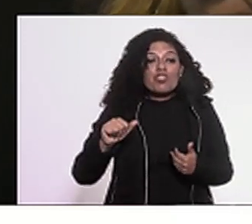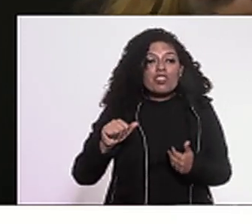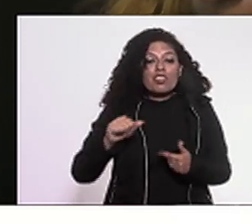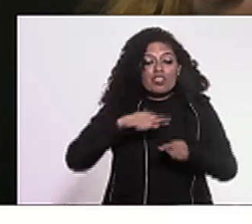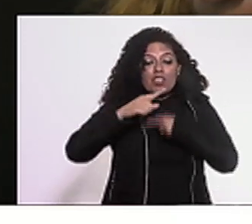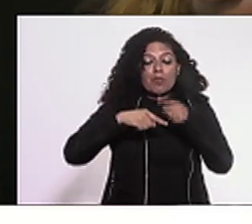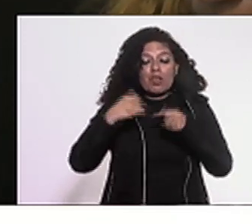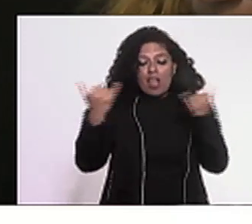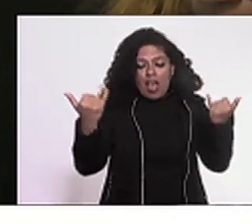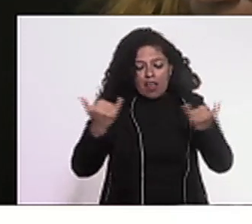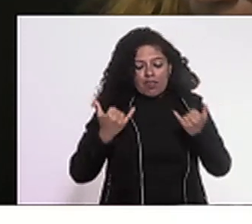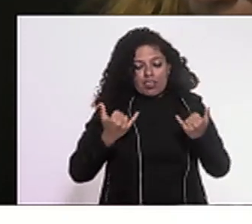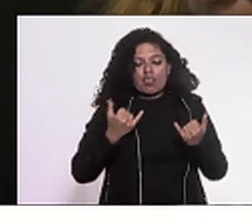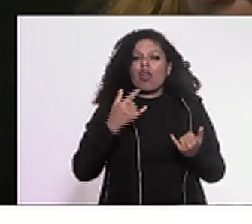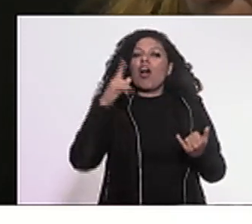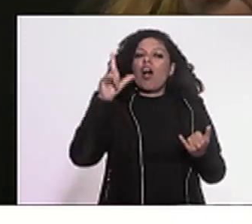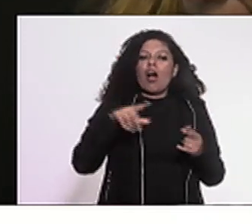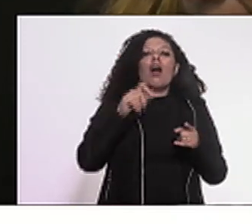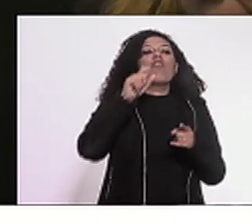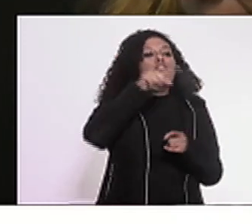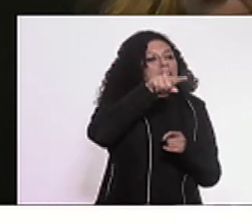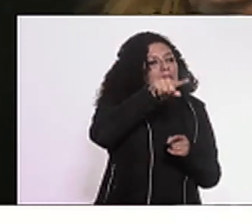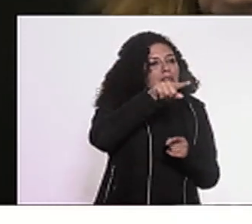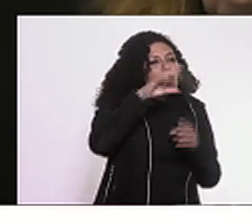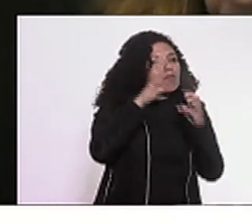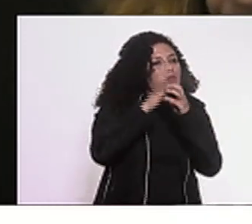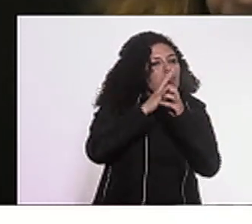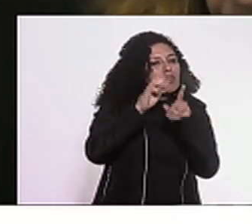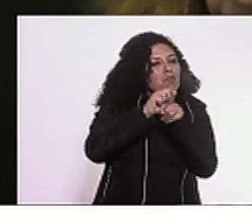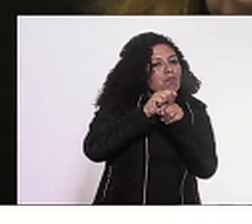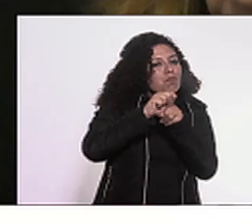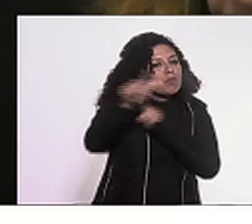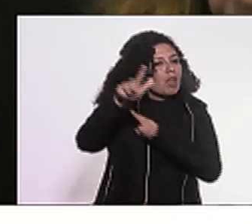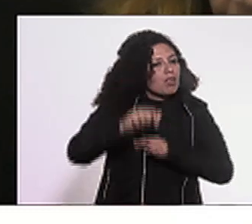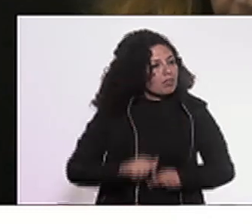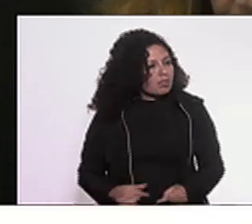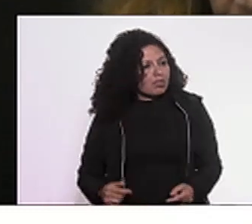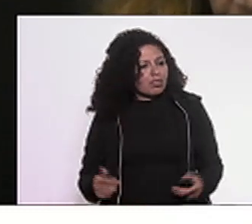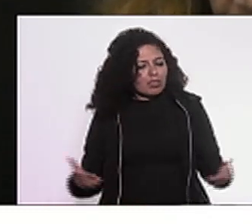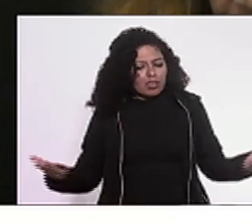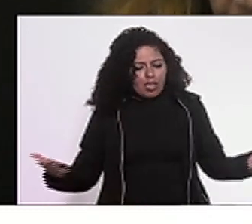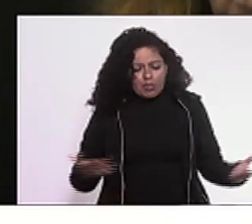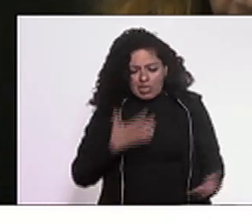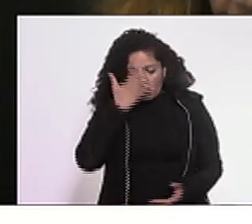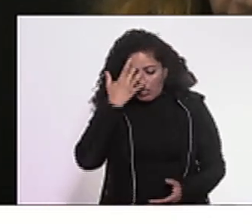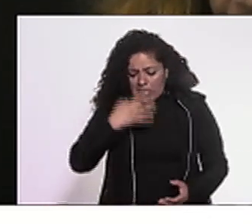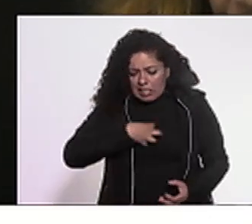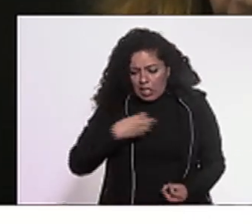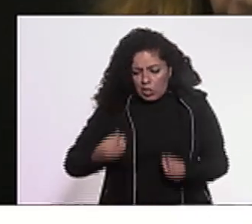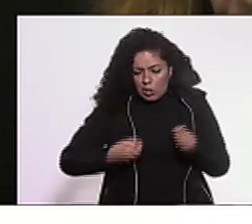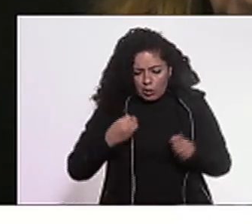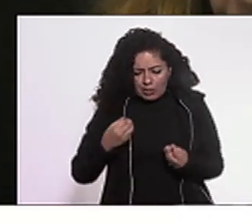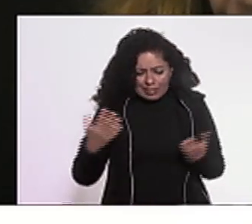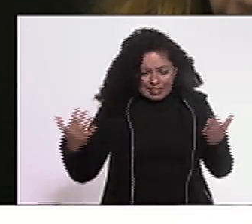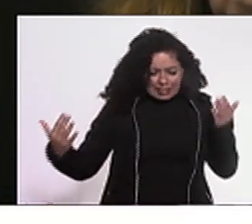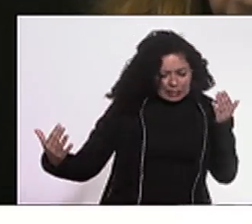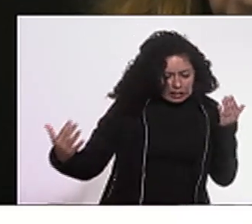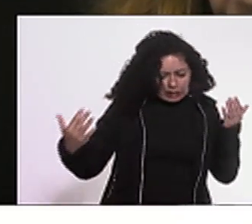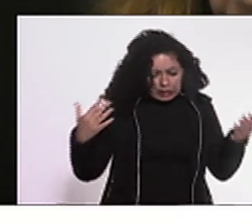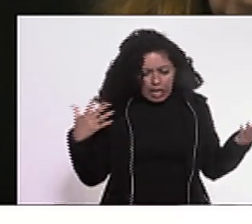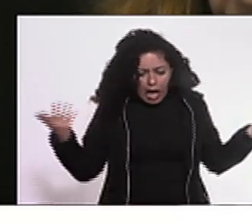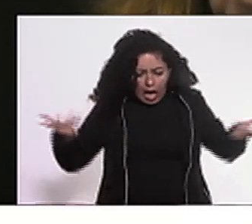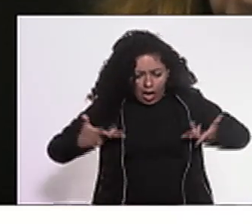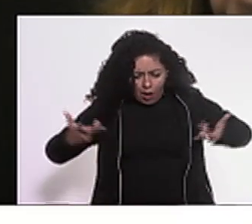servidor. Então, aqueles que ficam sabendo, ficam em dúvida se vai ser a bola da